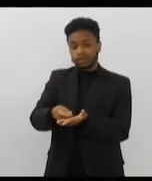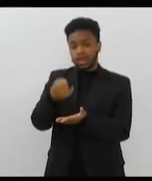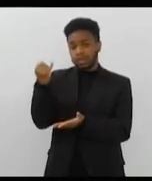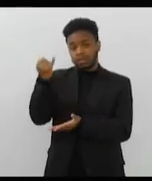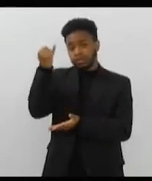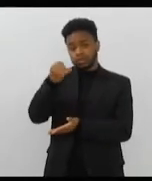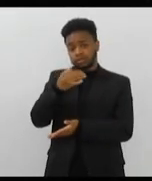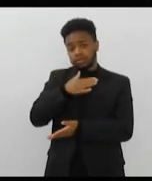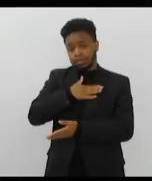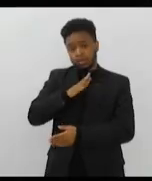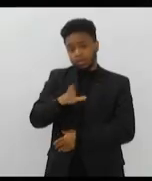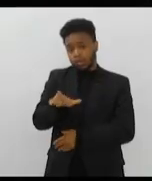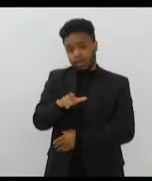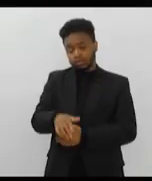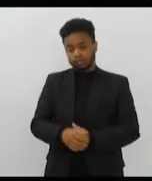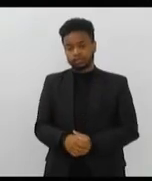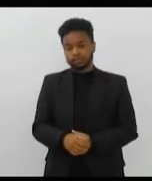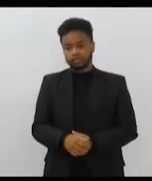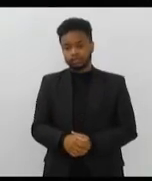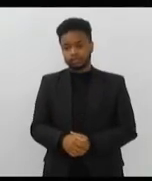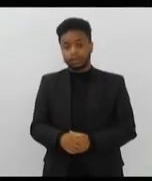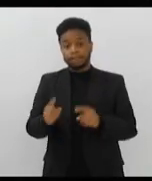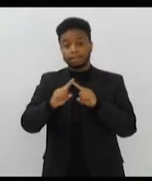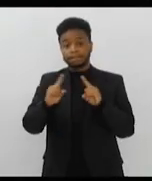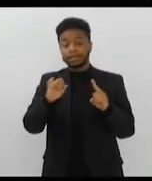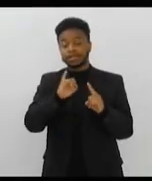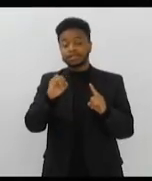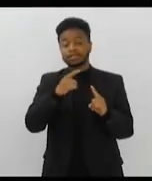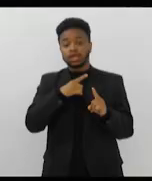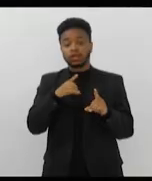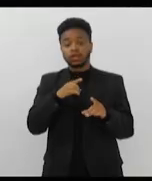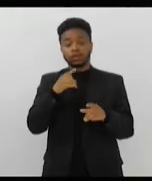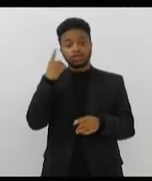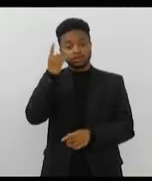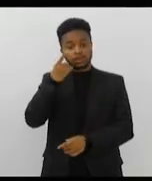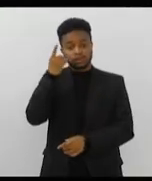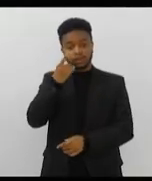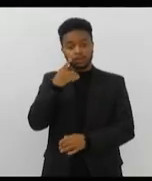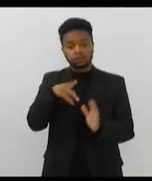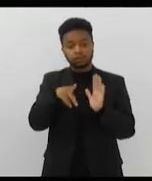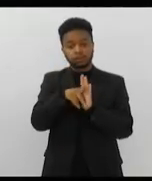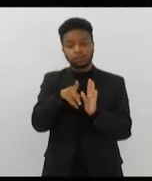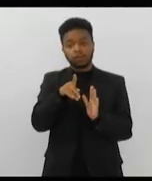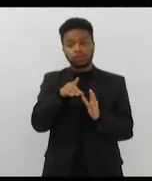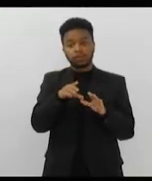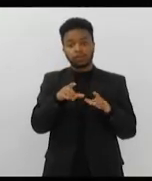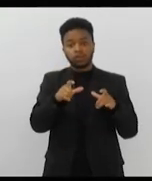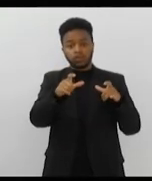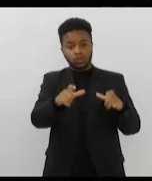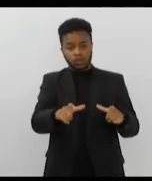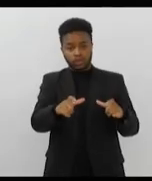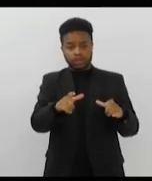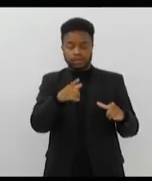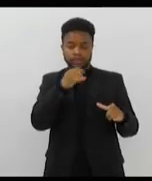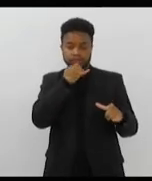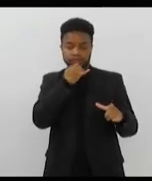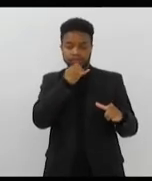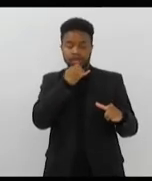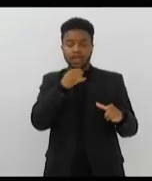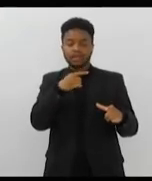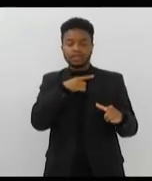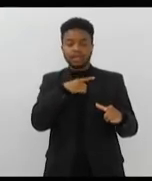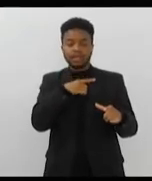importante. Mas um deputado distrital, que tem sua base em